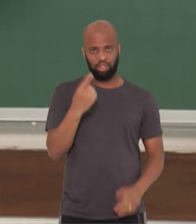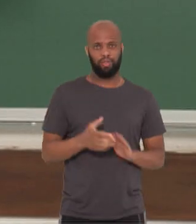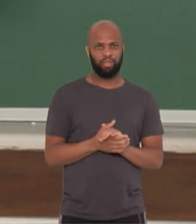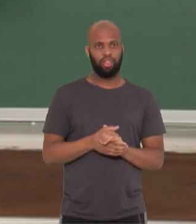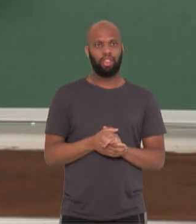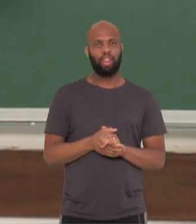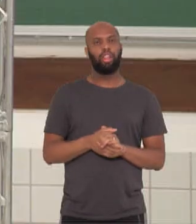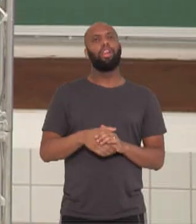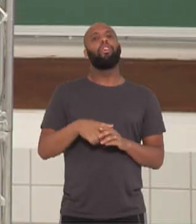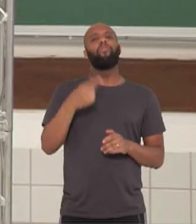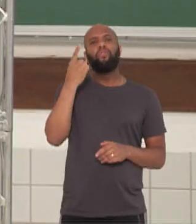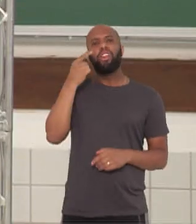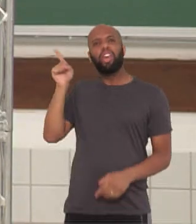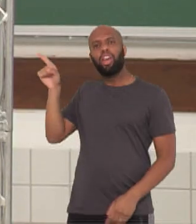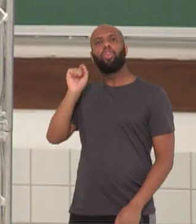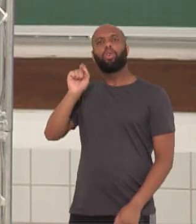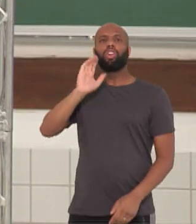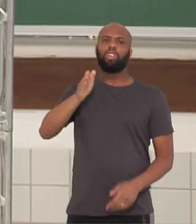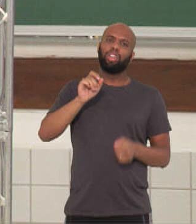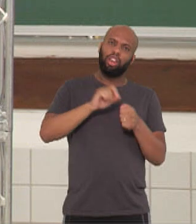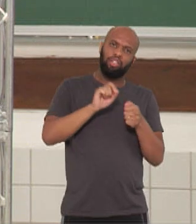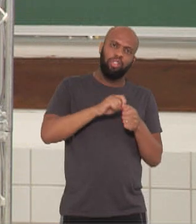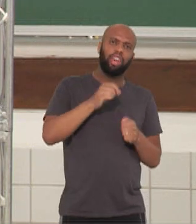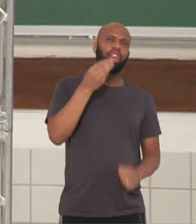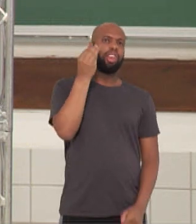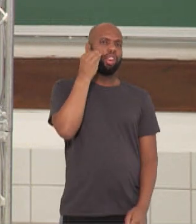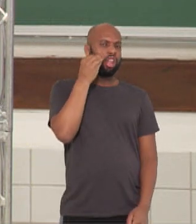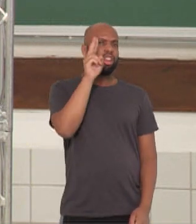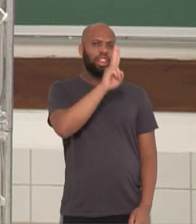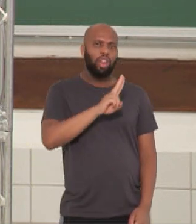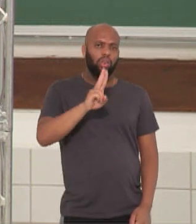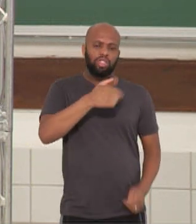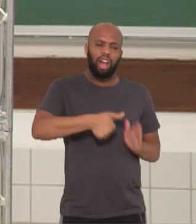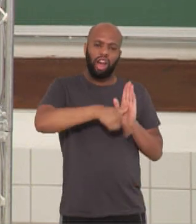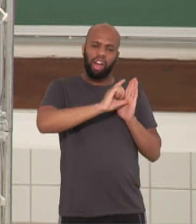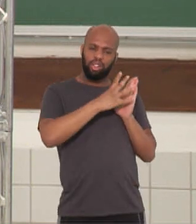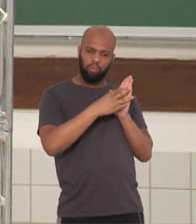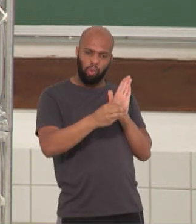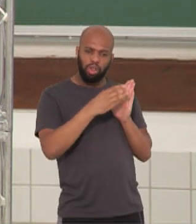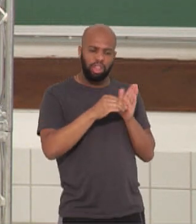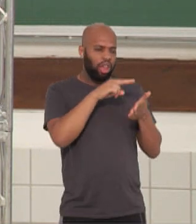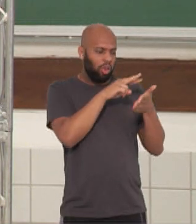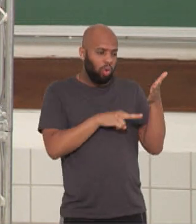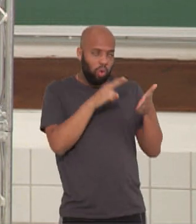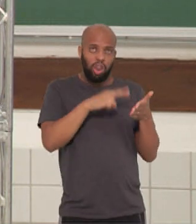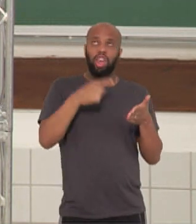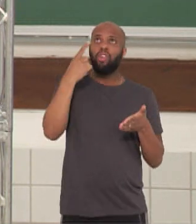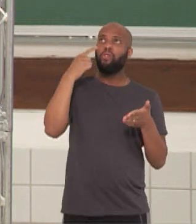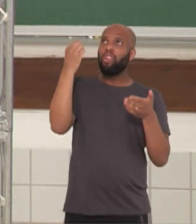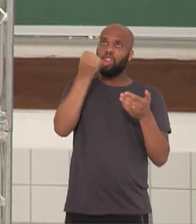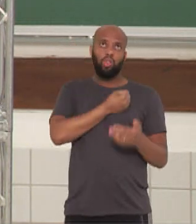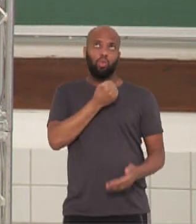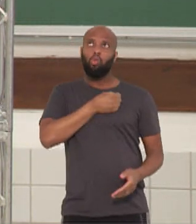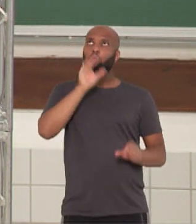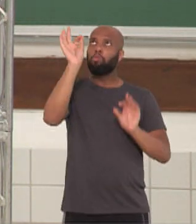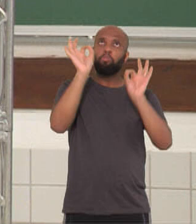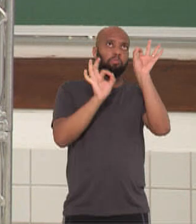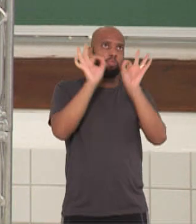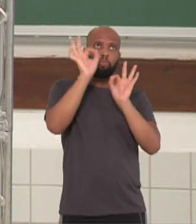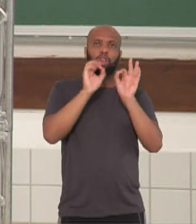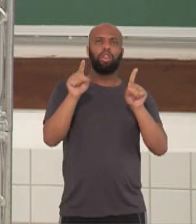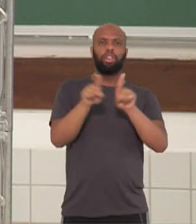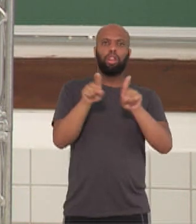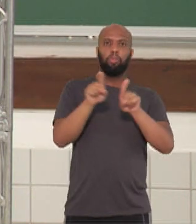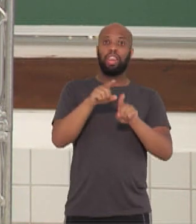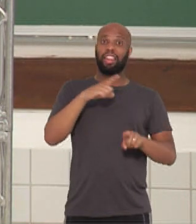Lembre-se do que já foi feito, tente usar modelos, leia, faça uma leitura atenta, retire valores, tenta relacionar esses valores com as